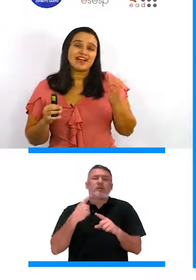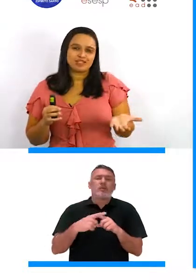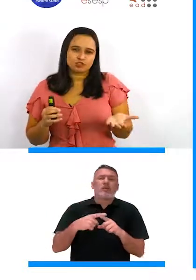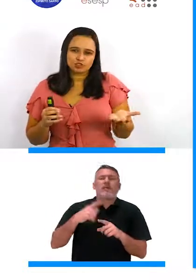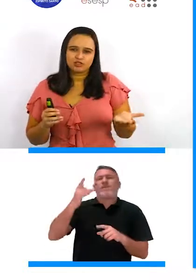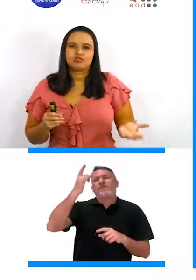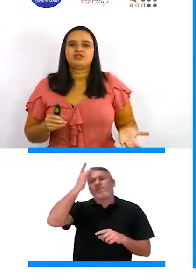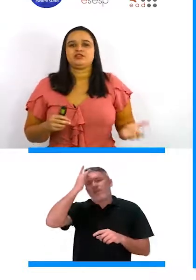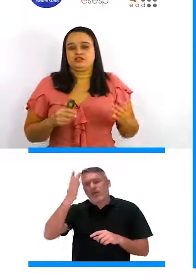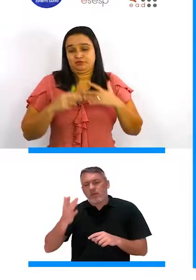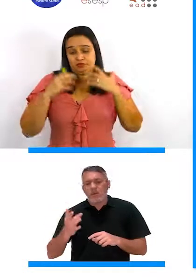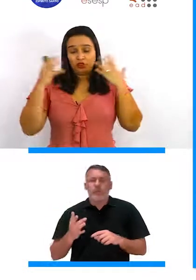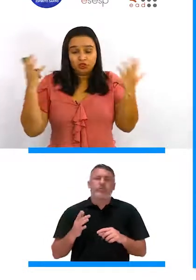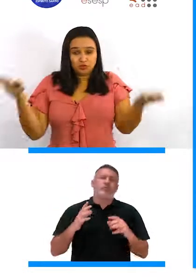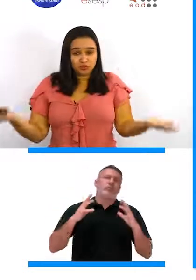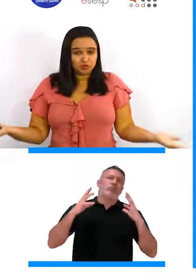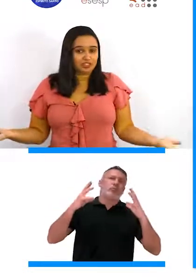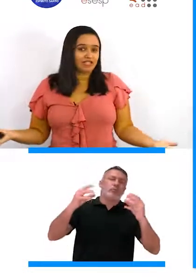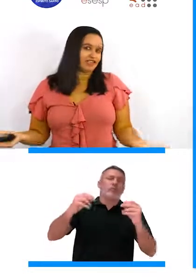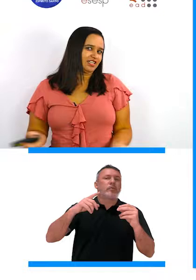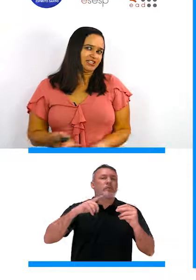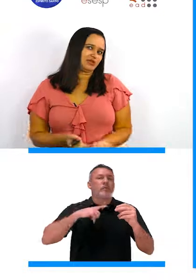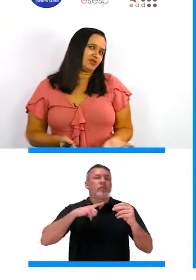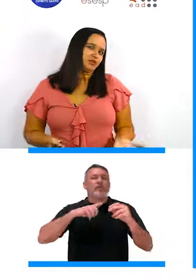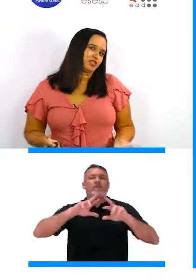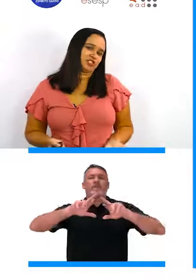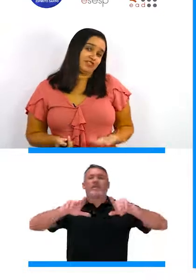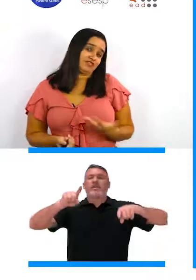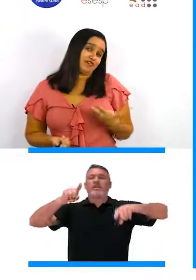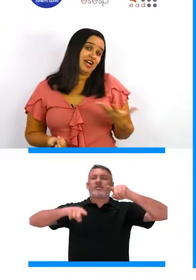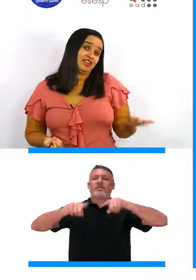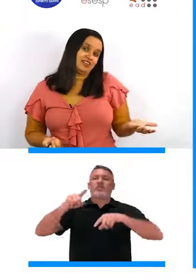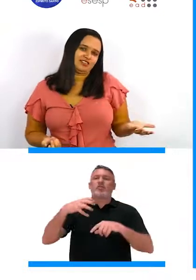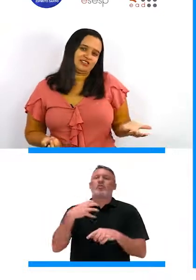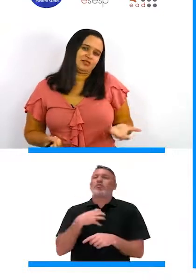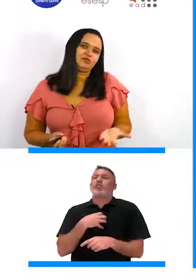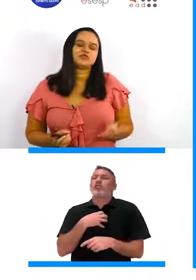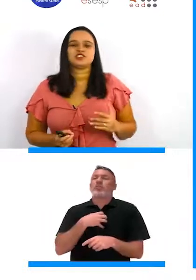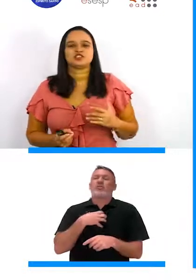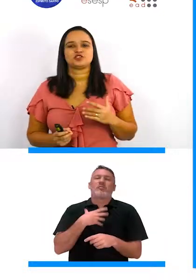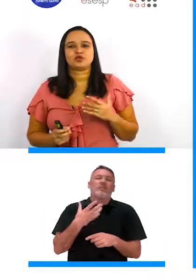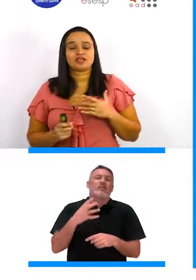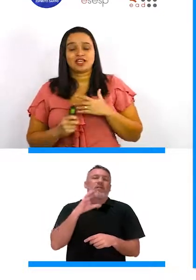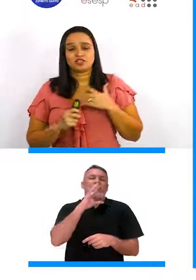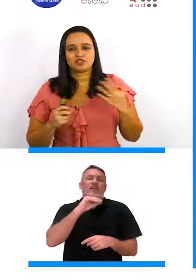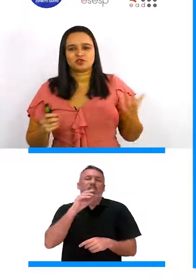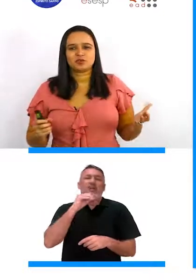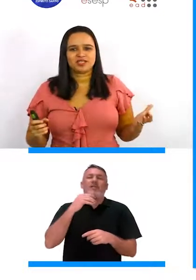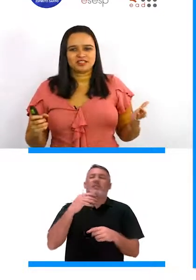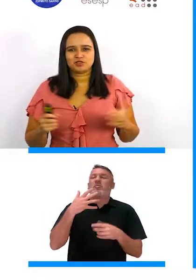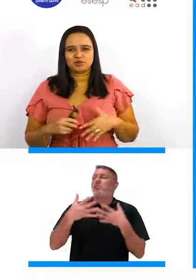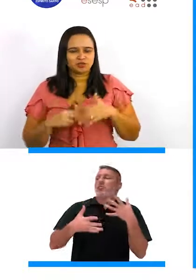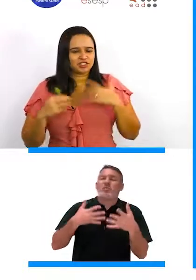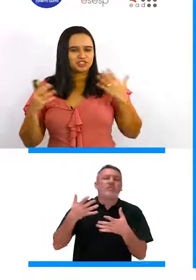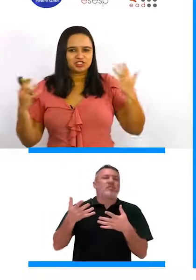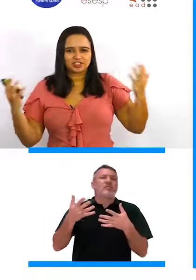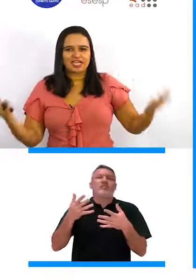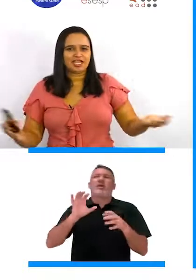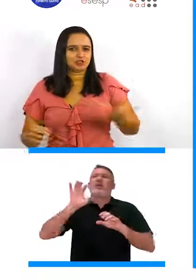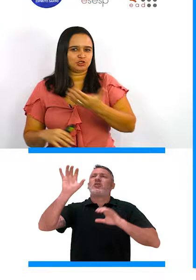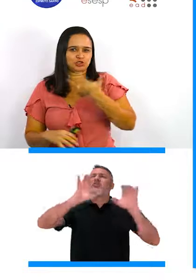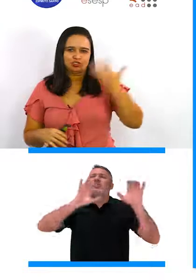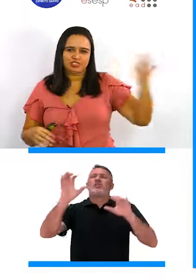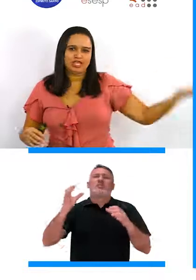é fácil, todo mundo tem a variação linguística na fala, né? Então, seja de qualquer região do Brasil, ou seja